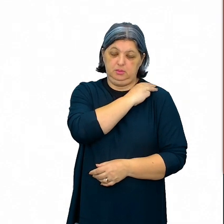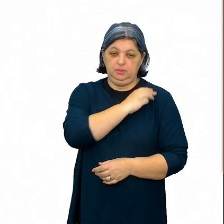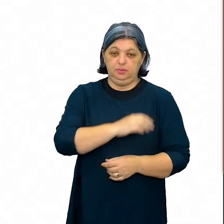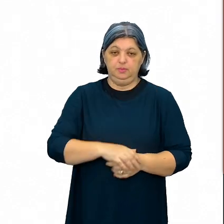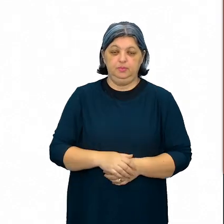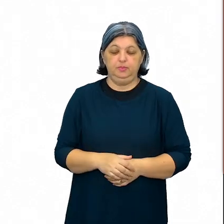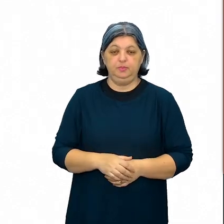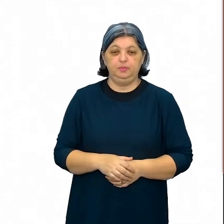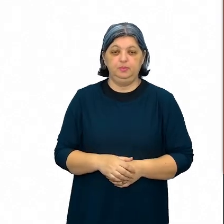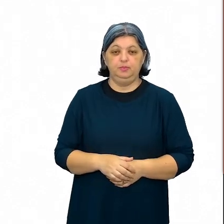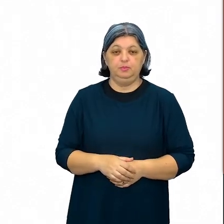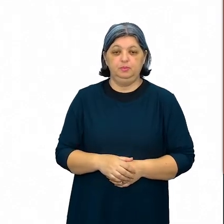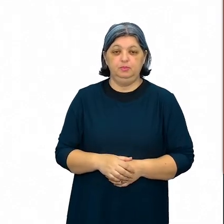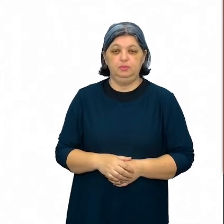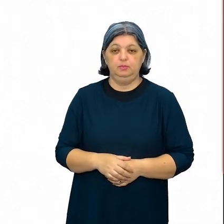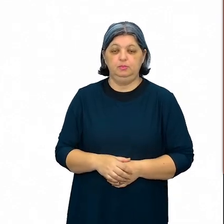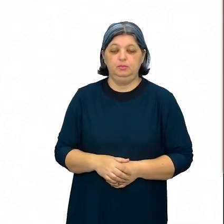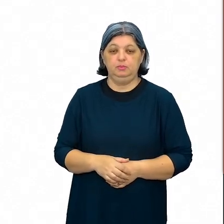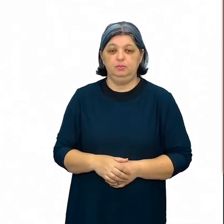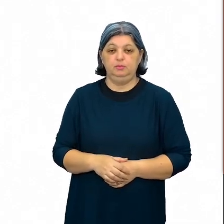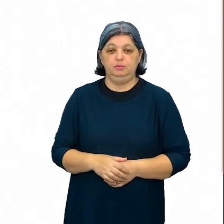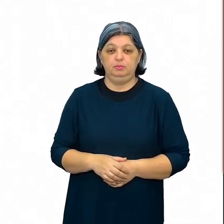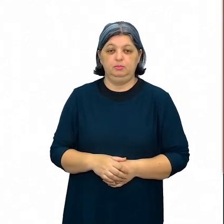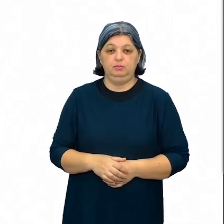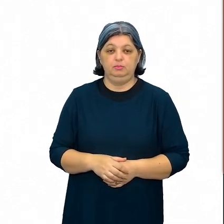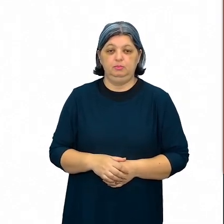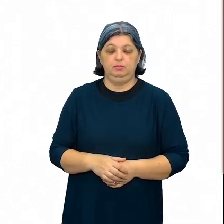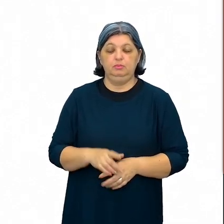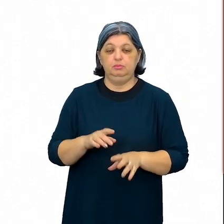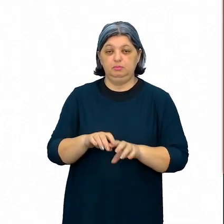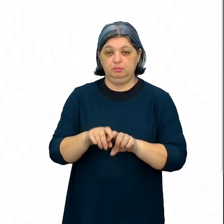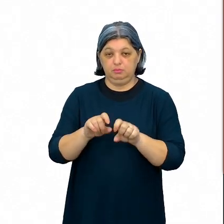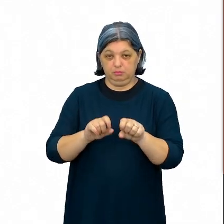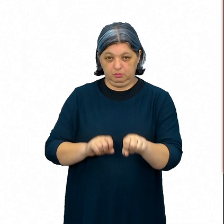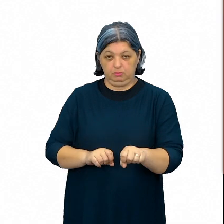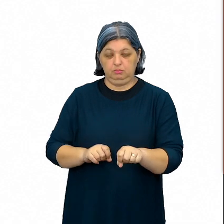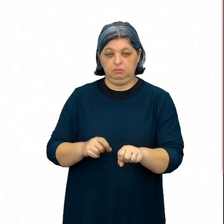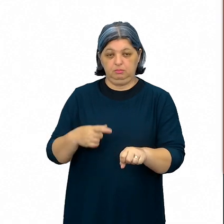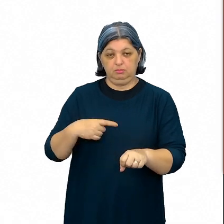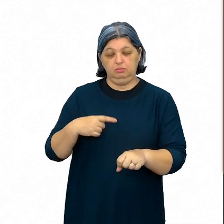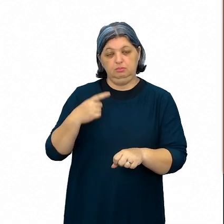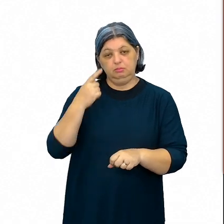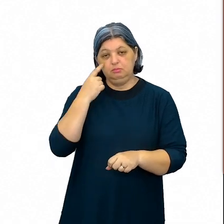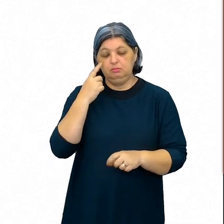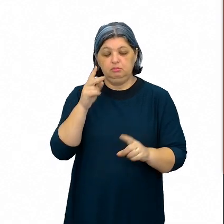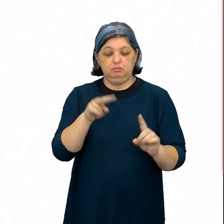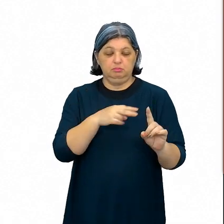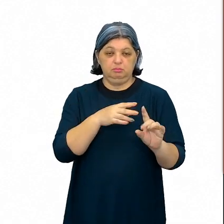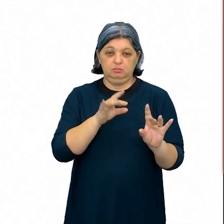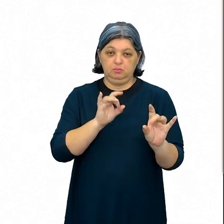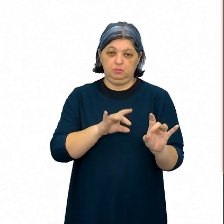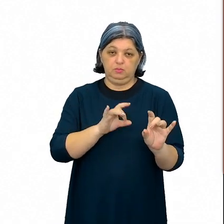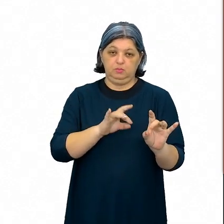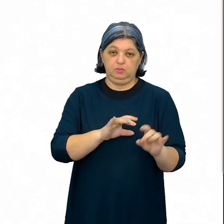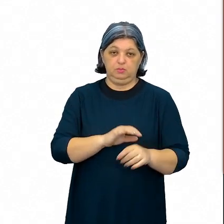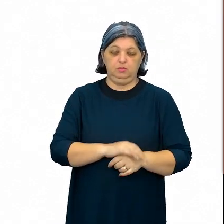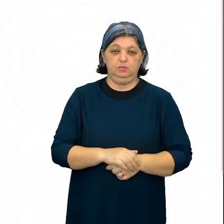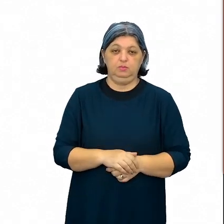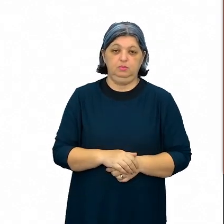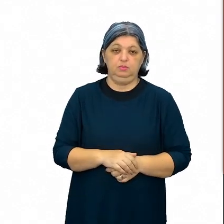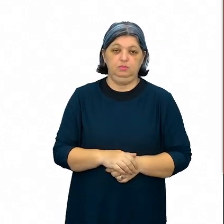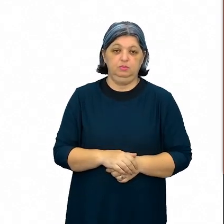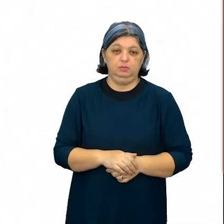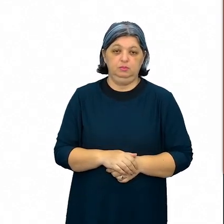no médico aonde os formadores de uma tratativa né tem possui um olhar muito mais específico né